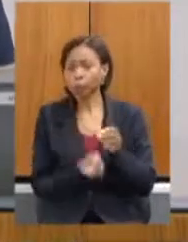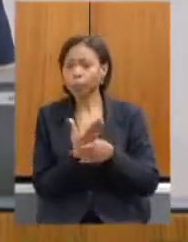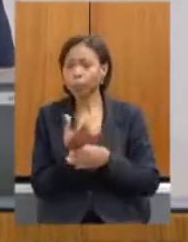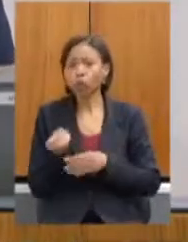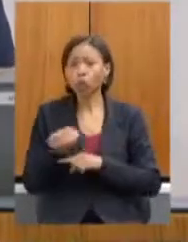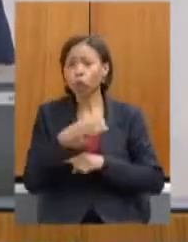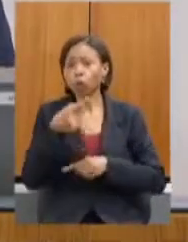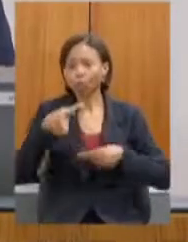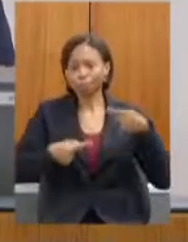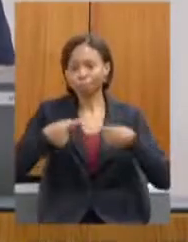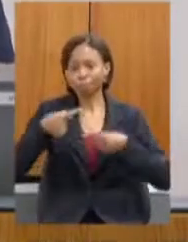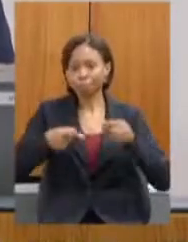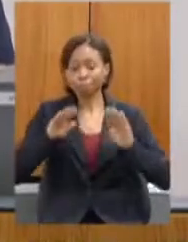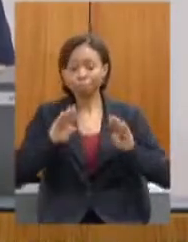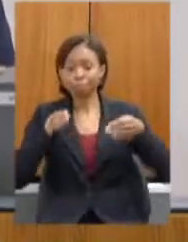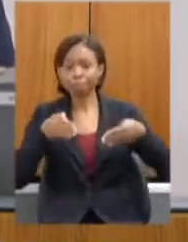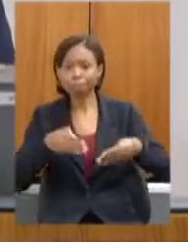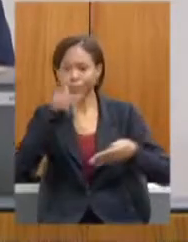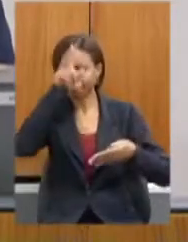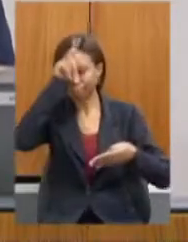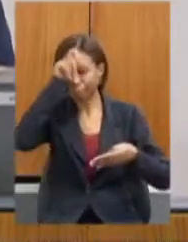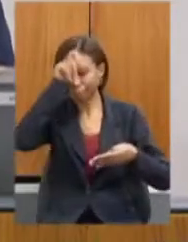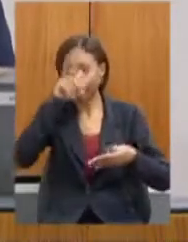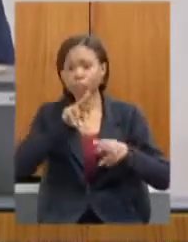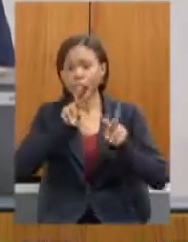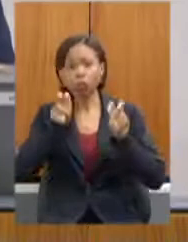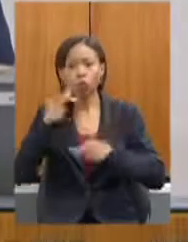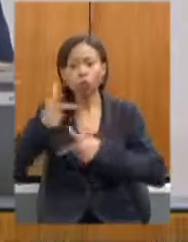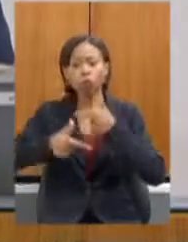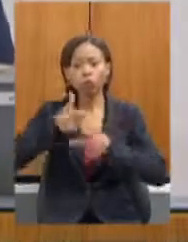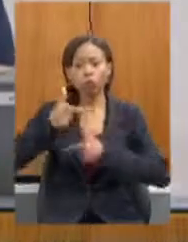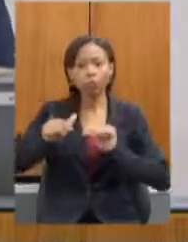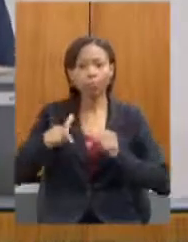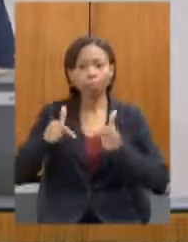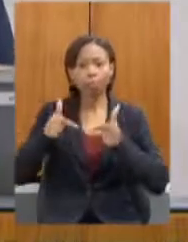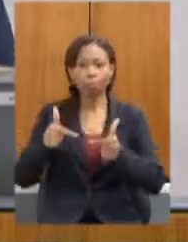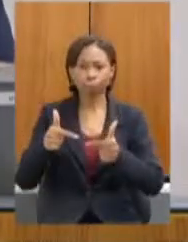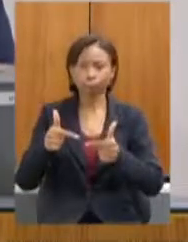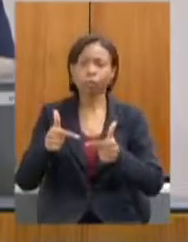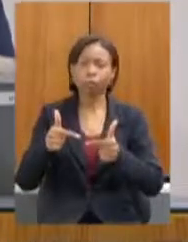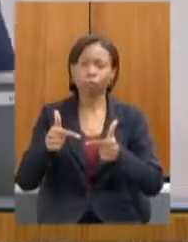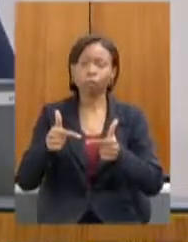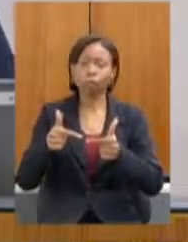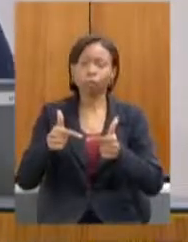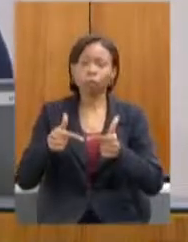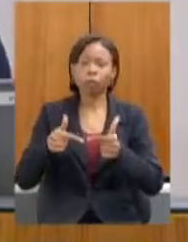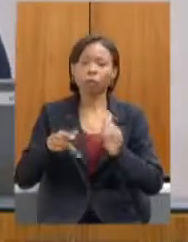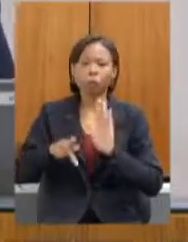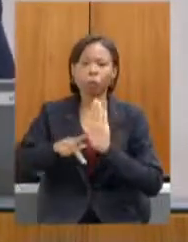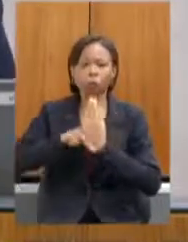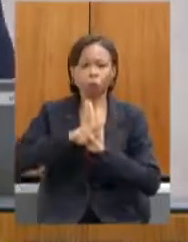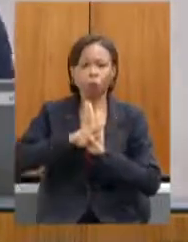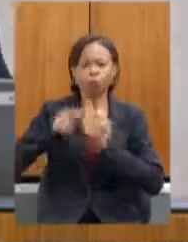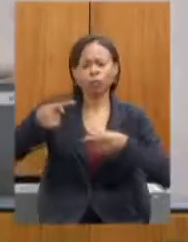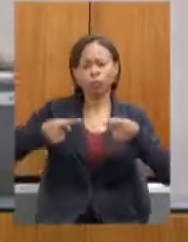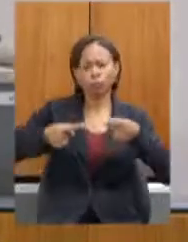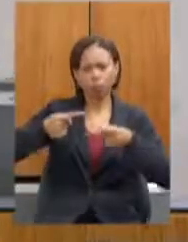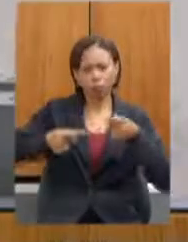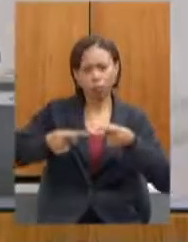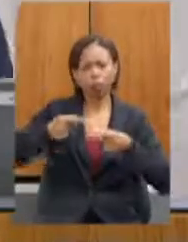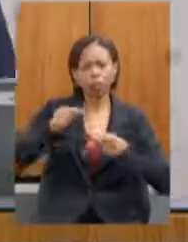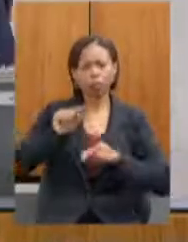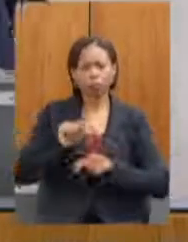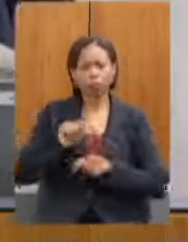política estadual de atenção hospitalar e sobre as ações e serviços previstos nesta política